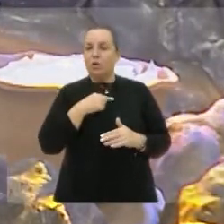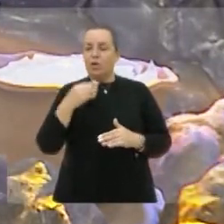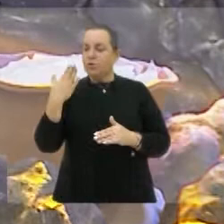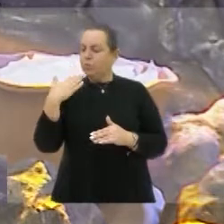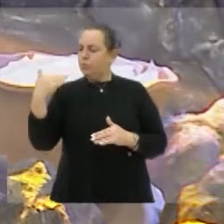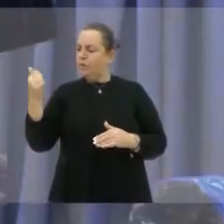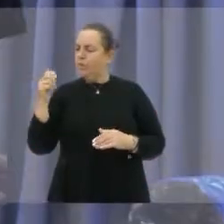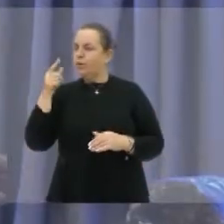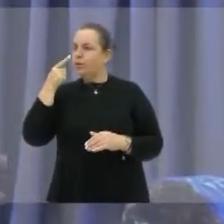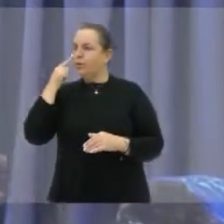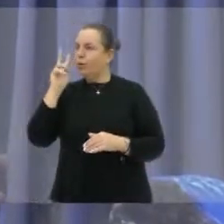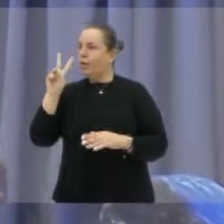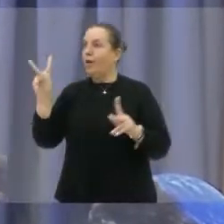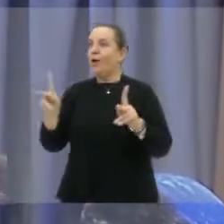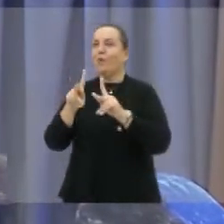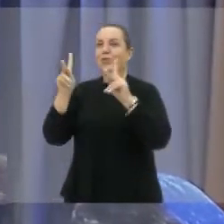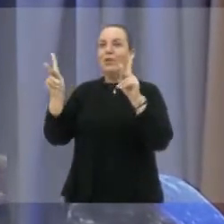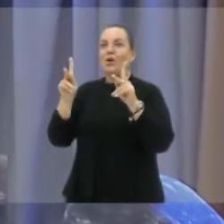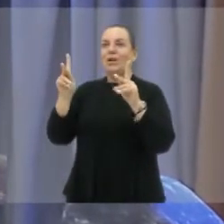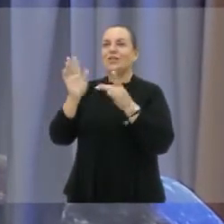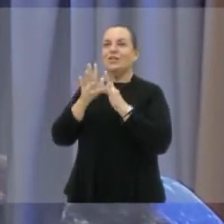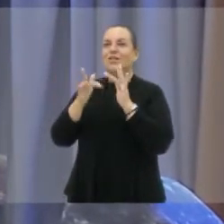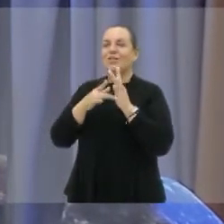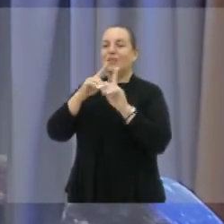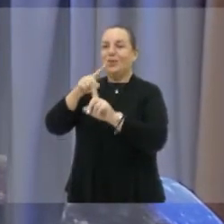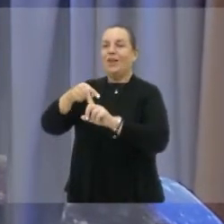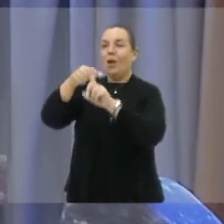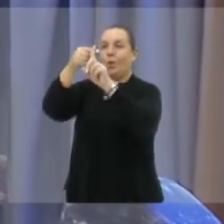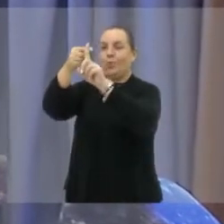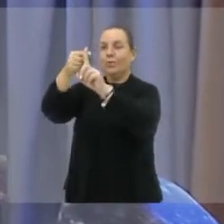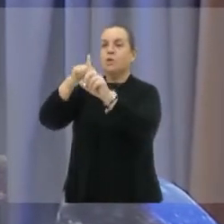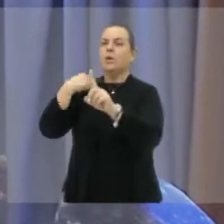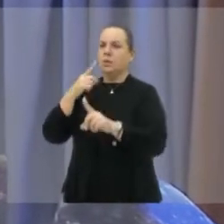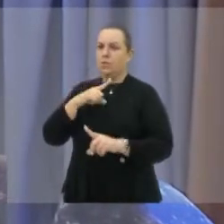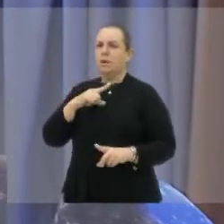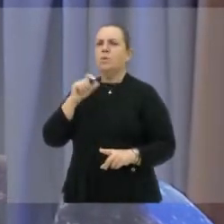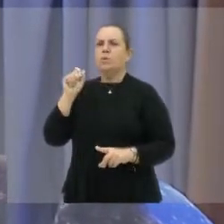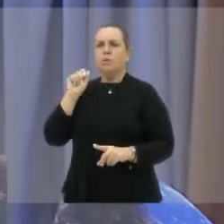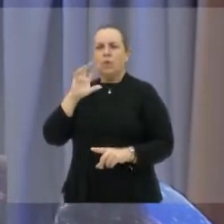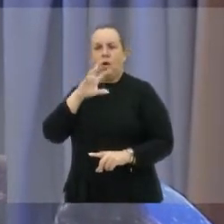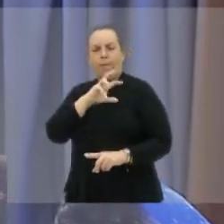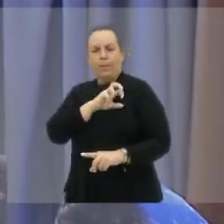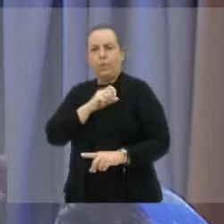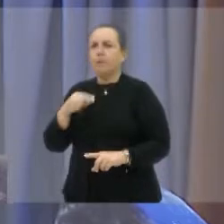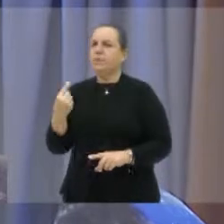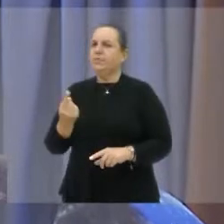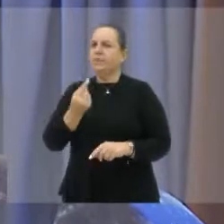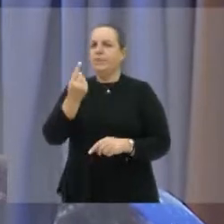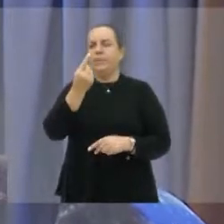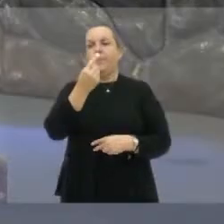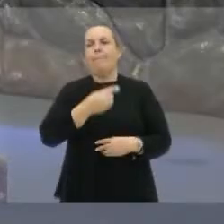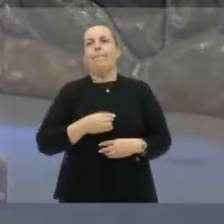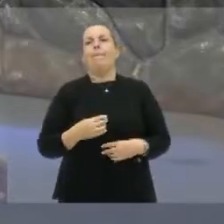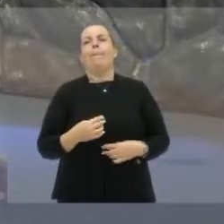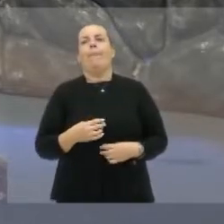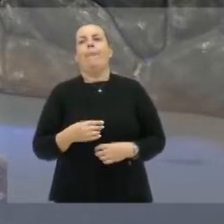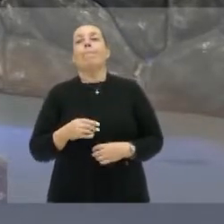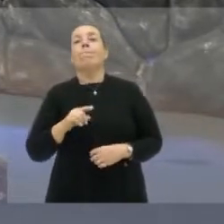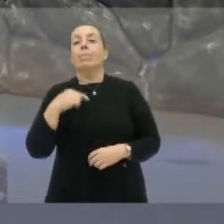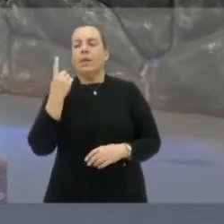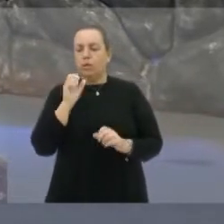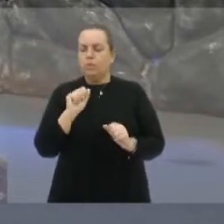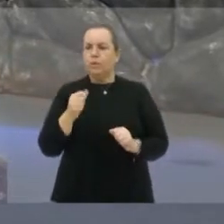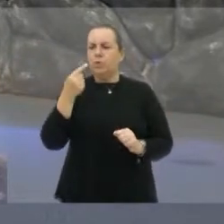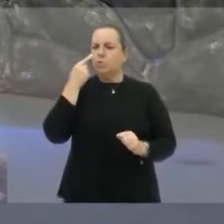contemplar. Na cruz, nós temos o amor infinito. Nós podemos olhar e dizer assim, por que